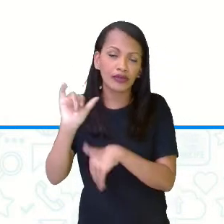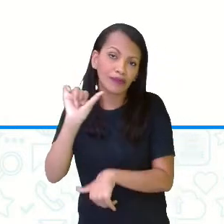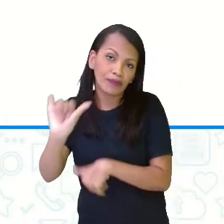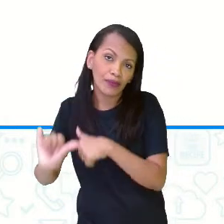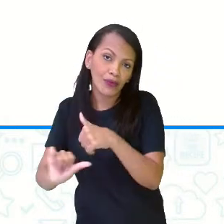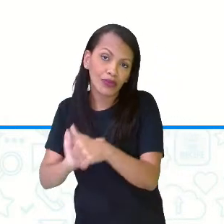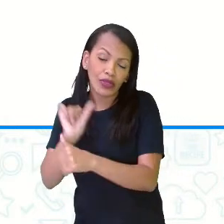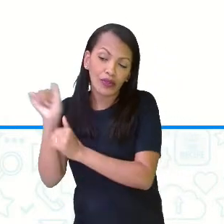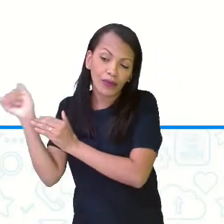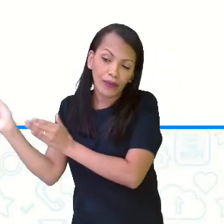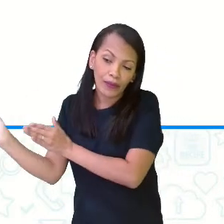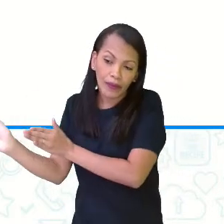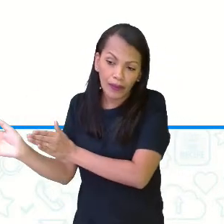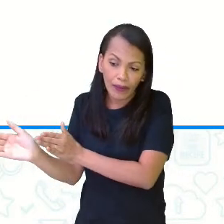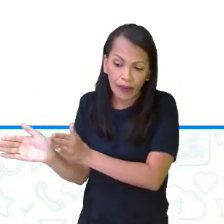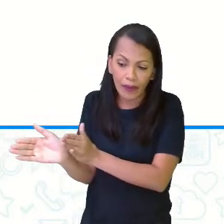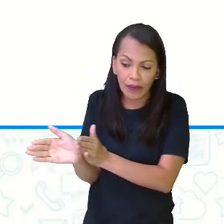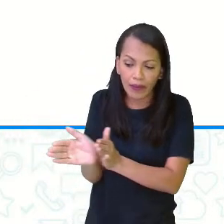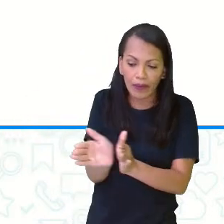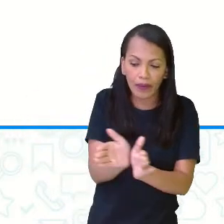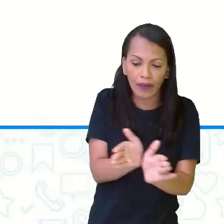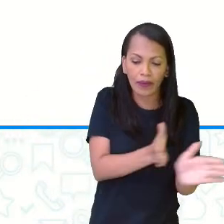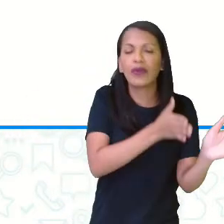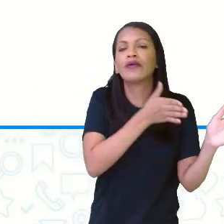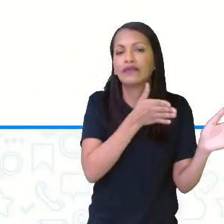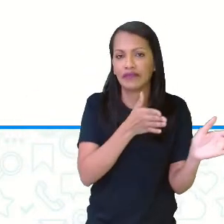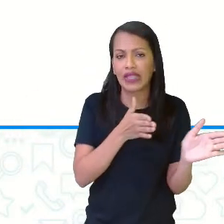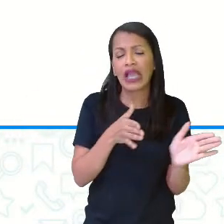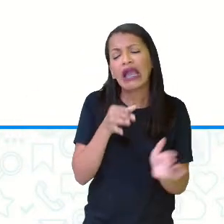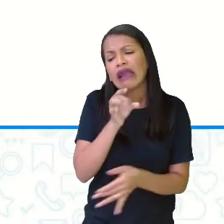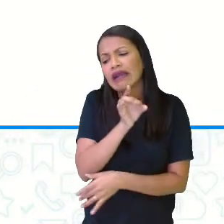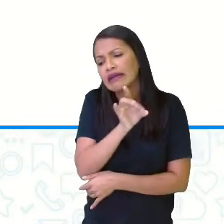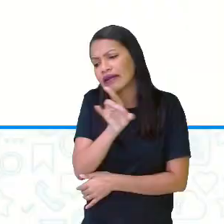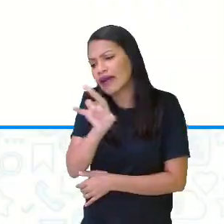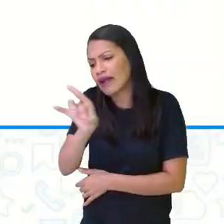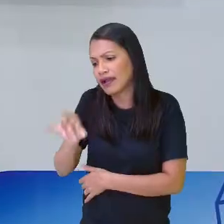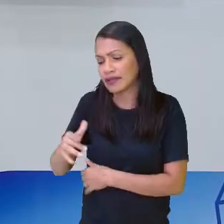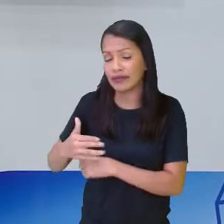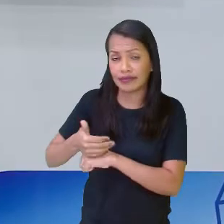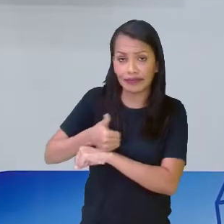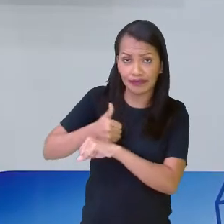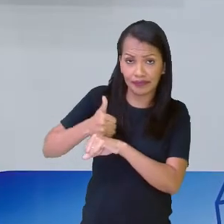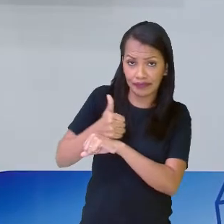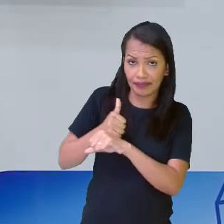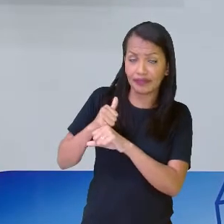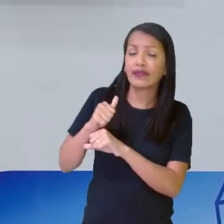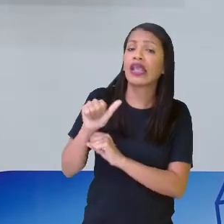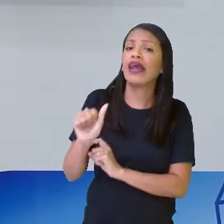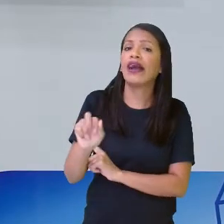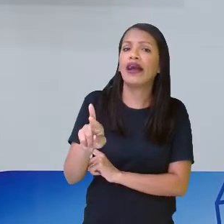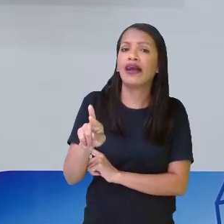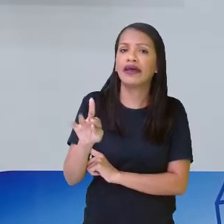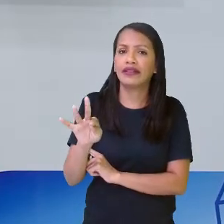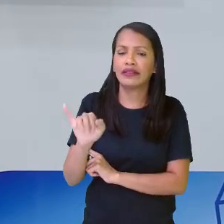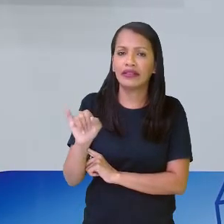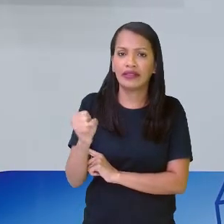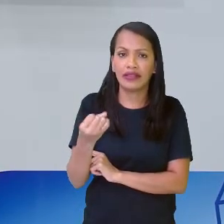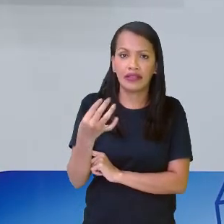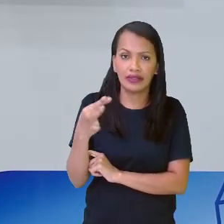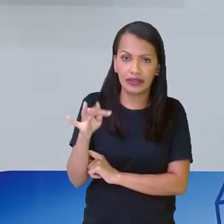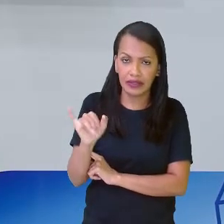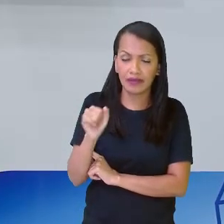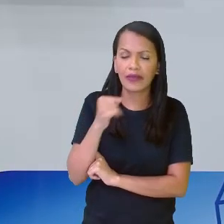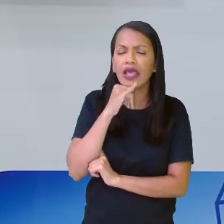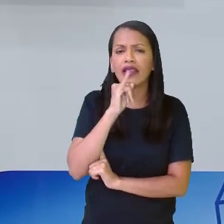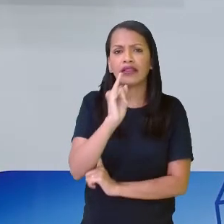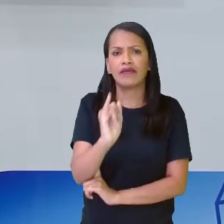tempo. Claro, cada artista também vai imprimir ali a sua marca. Ou seja, se eu disser para você